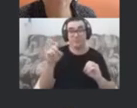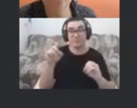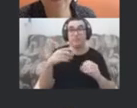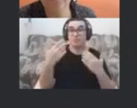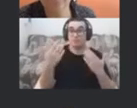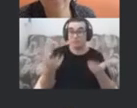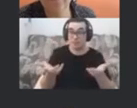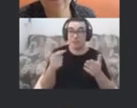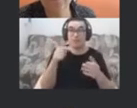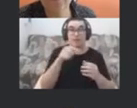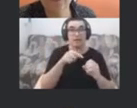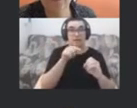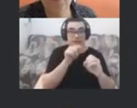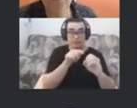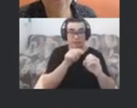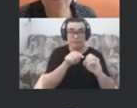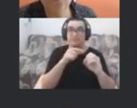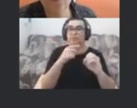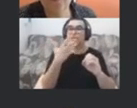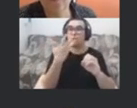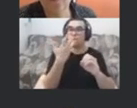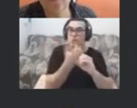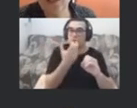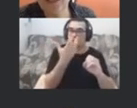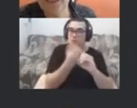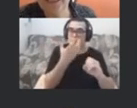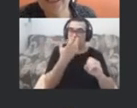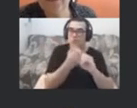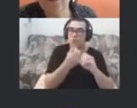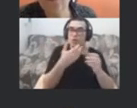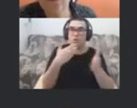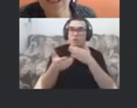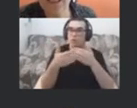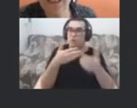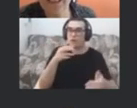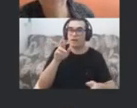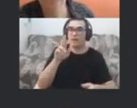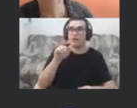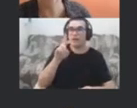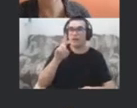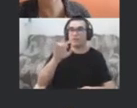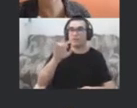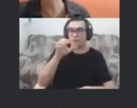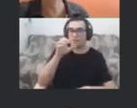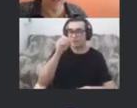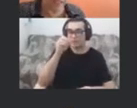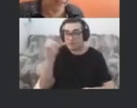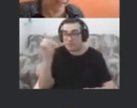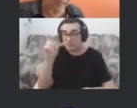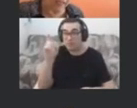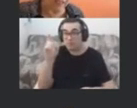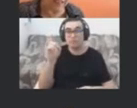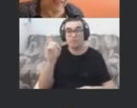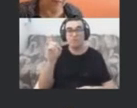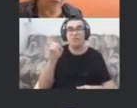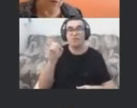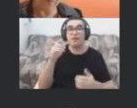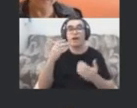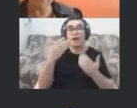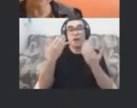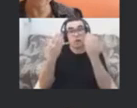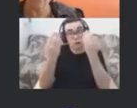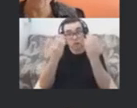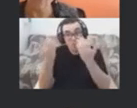ele poder absorver radiação proveniente de uma fonte e nós compararmos, né,